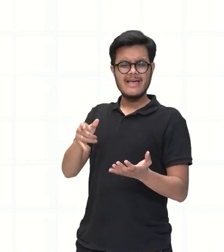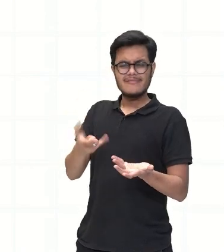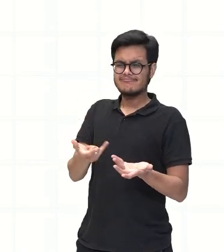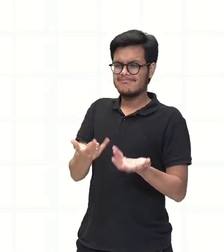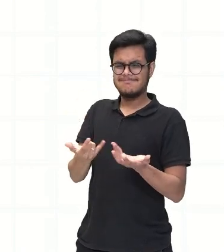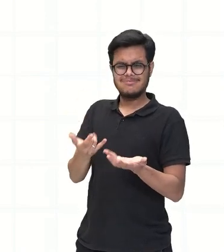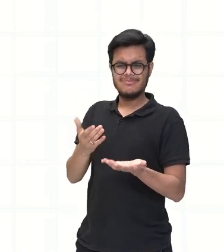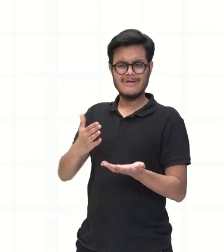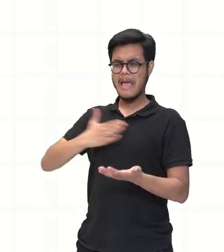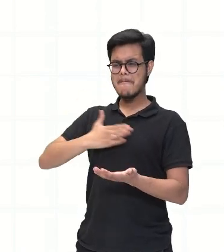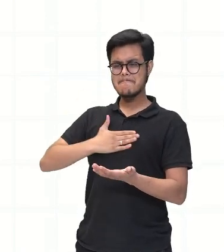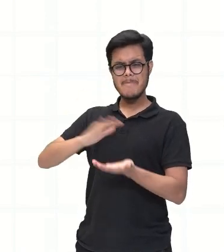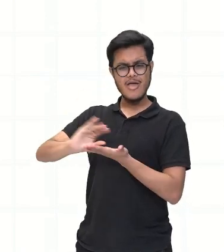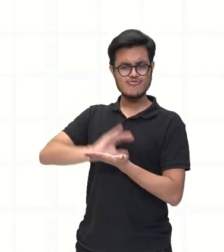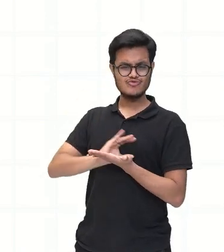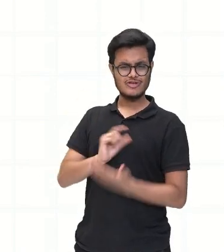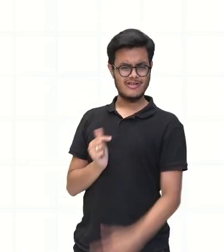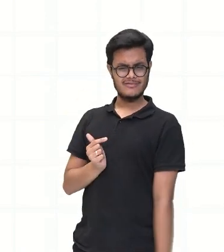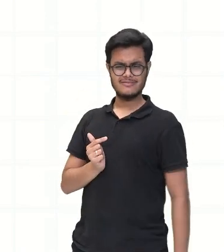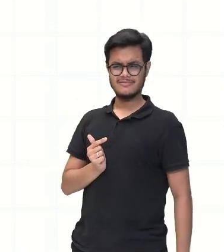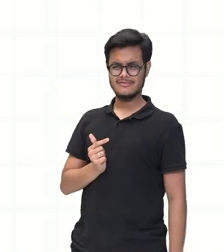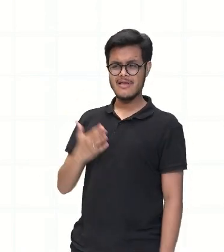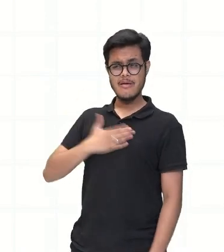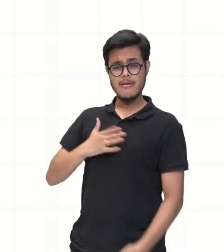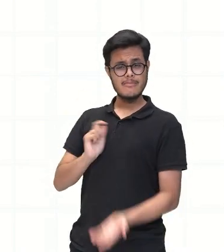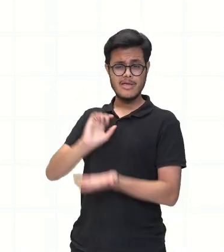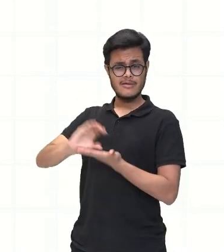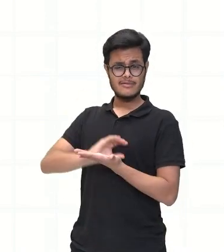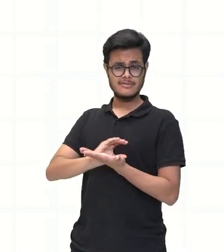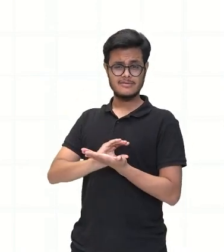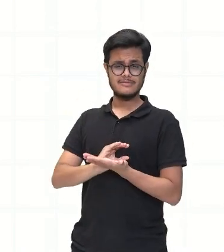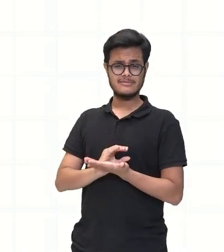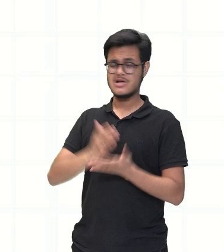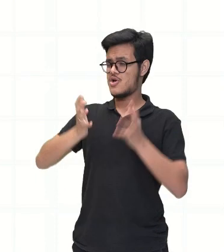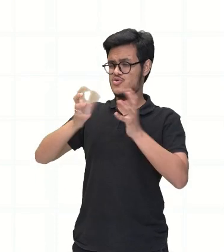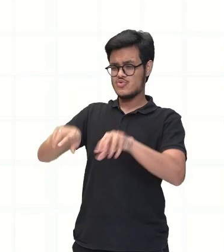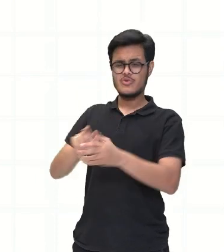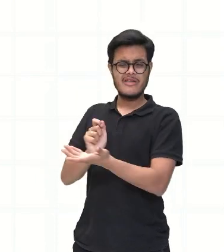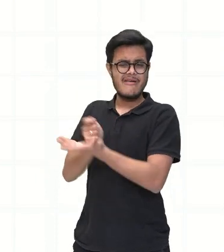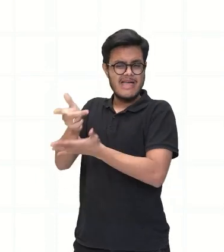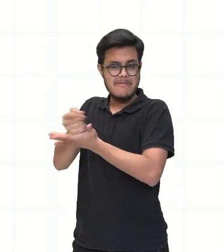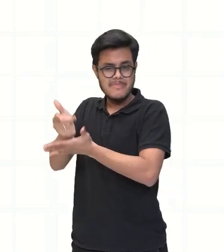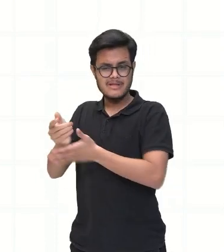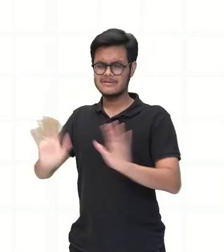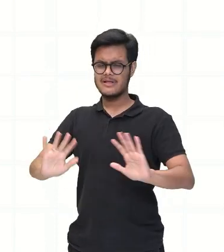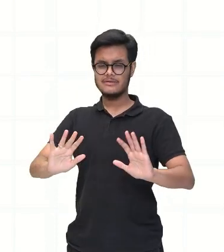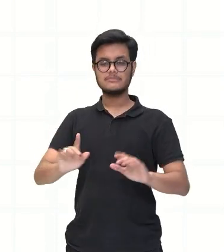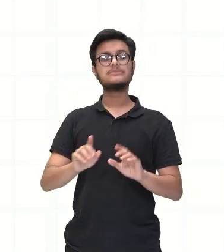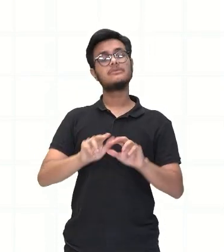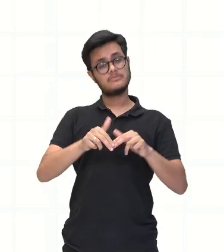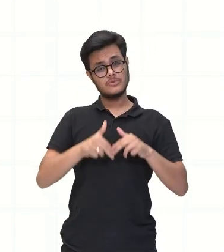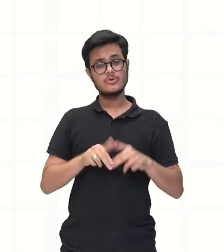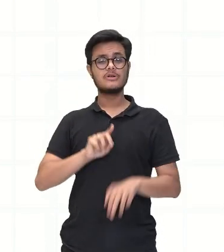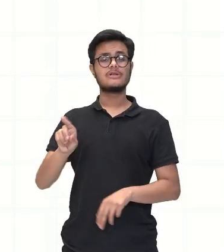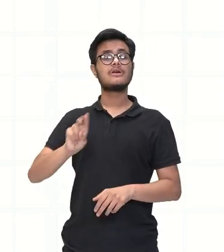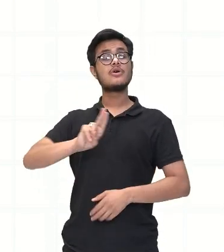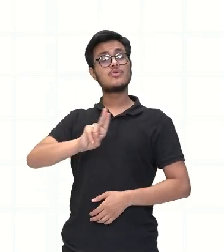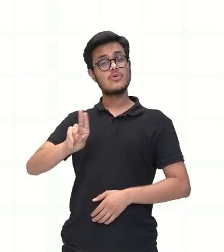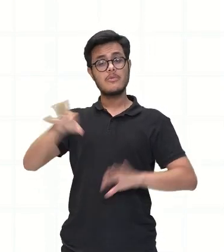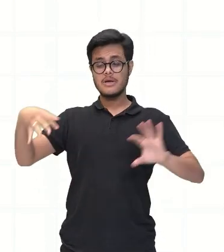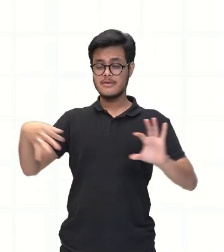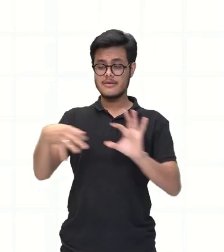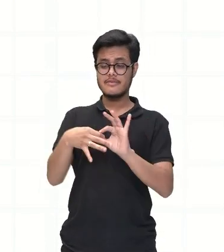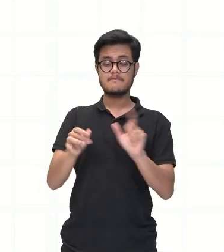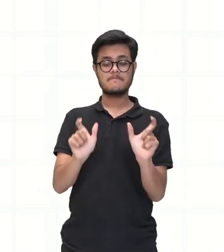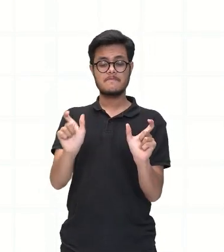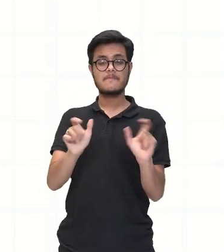duro. Olha só aqui. Outra junção de palavras aí. Notaram? Então, as palavras vão se juntando e formando novos significados.